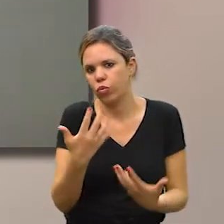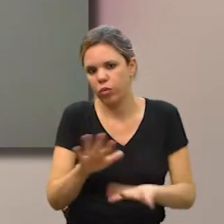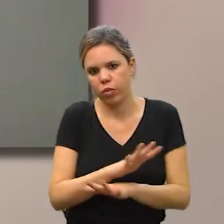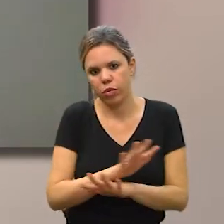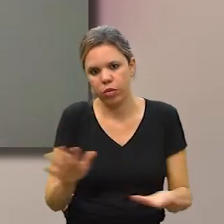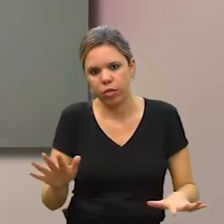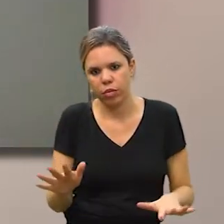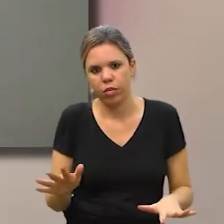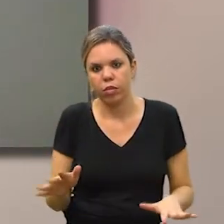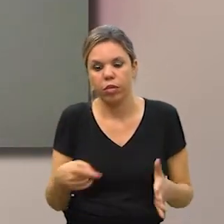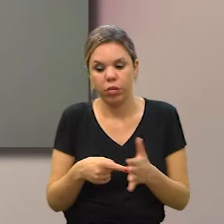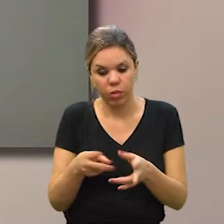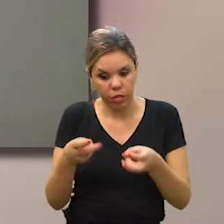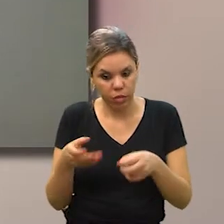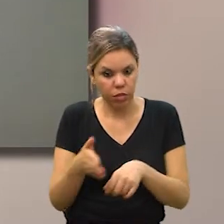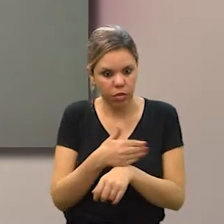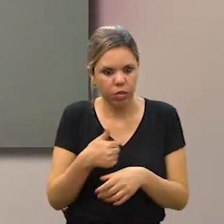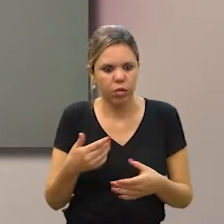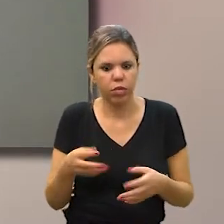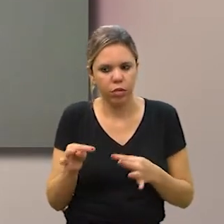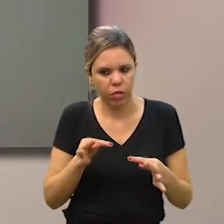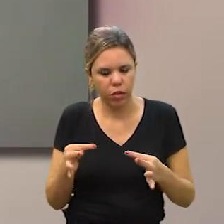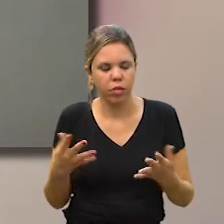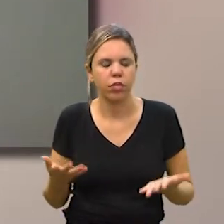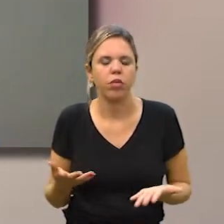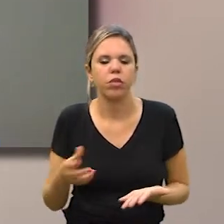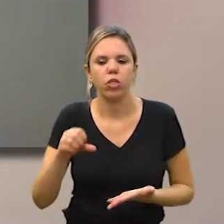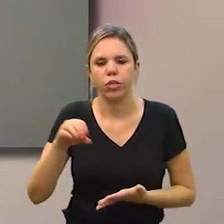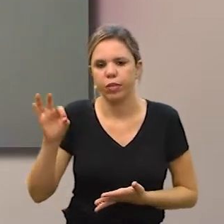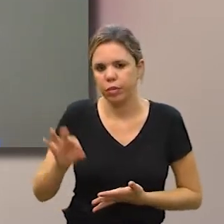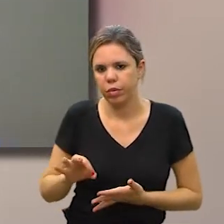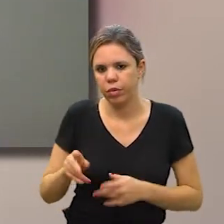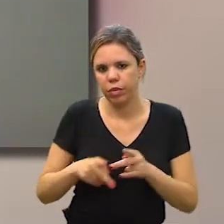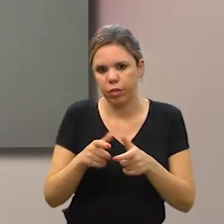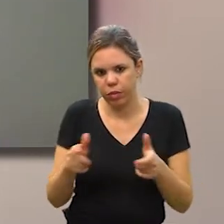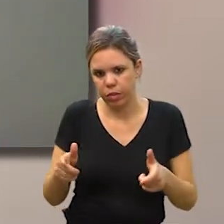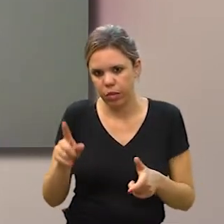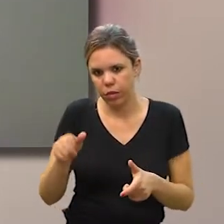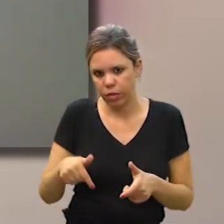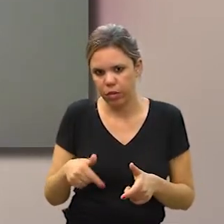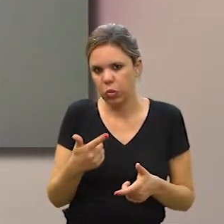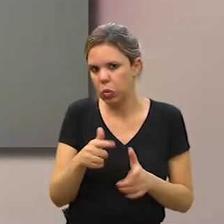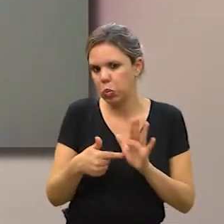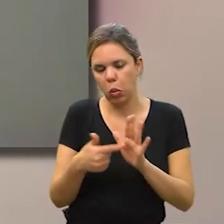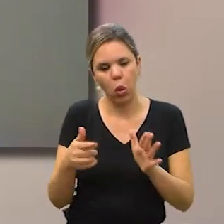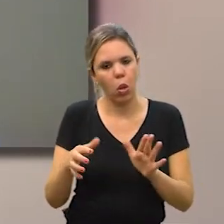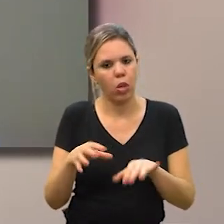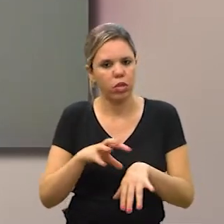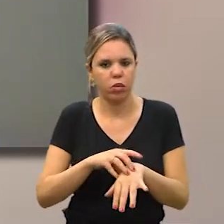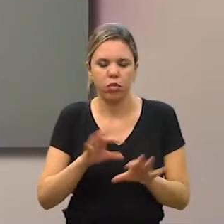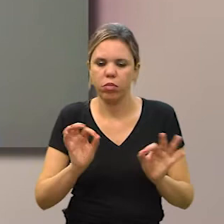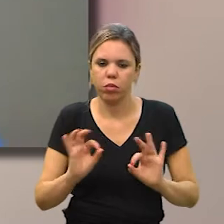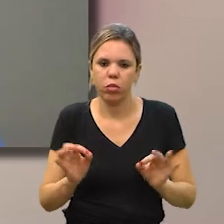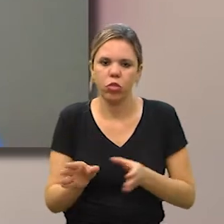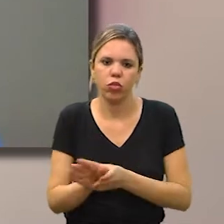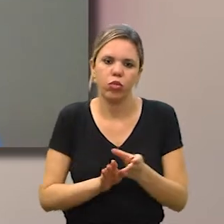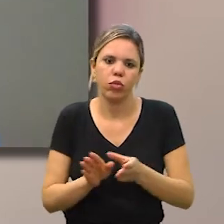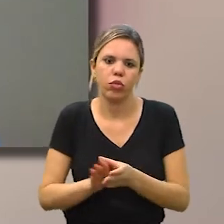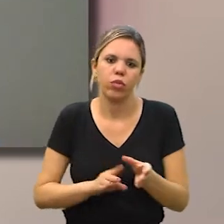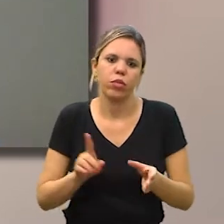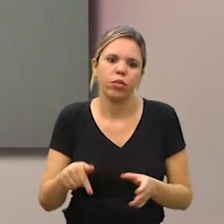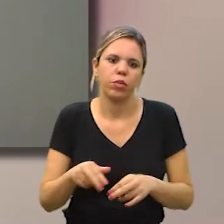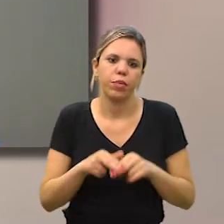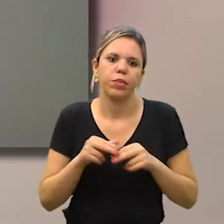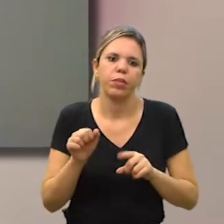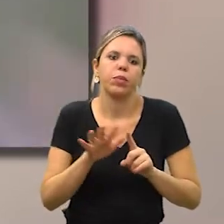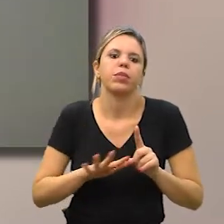a gente não quer isso a gente quer detectar um Então como 90 por cento das pessoas são assim somáticas por isso que a recomendação